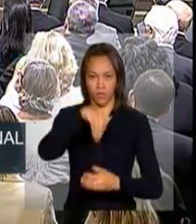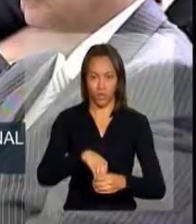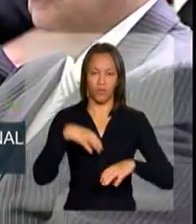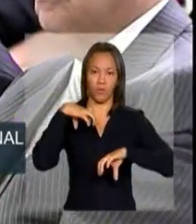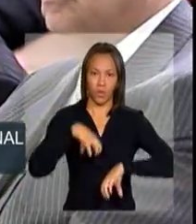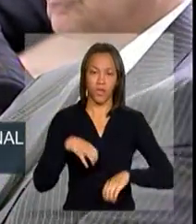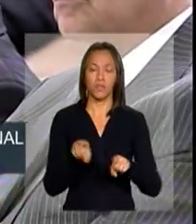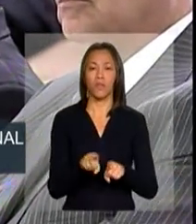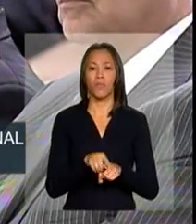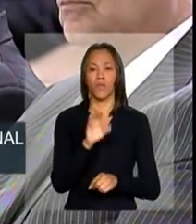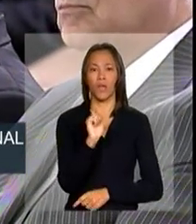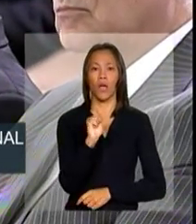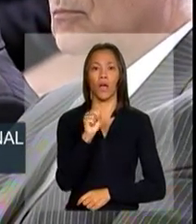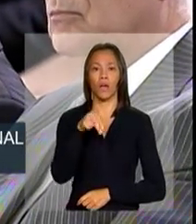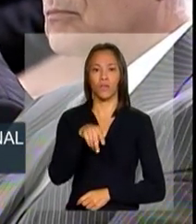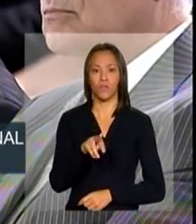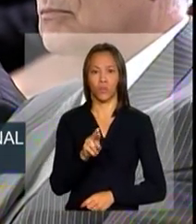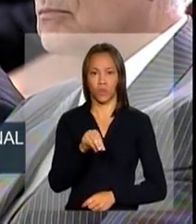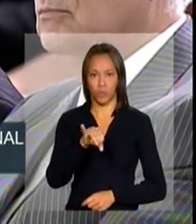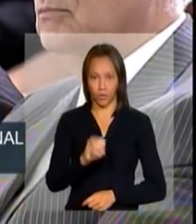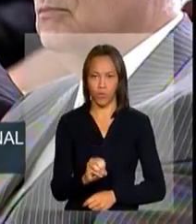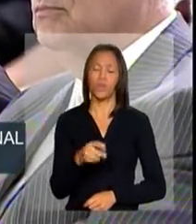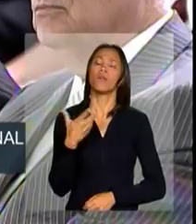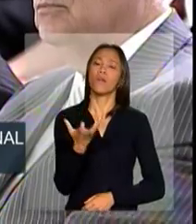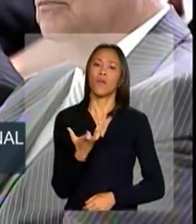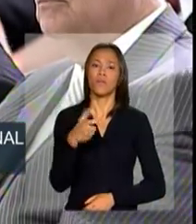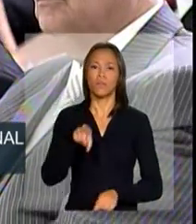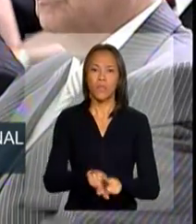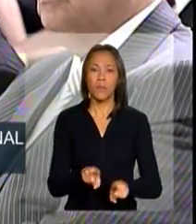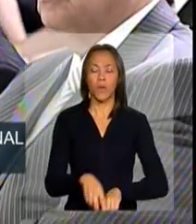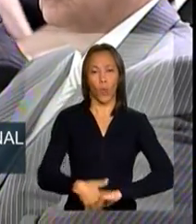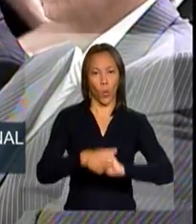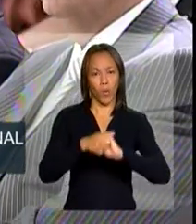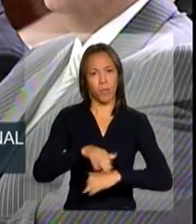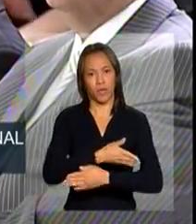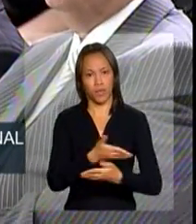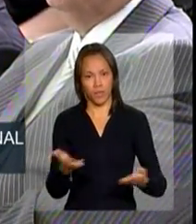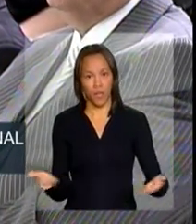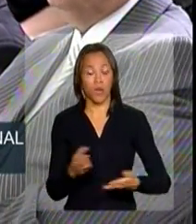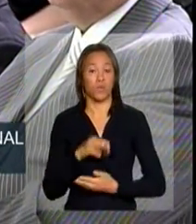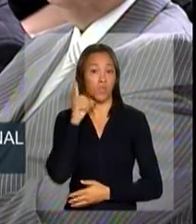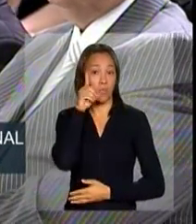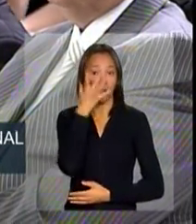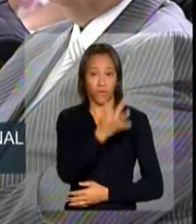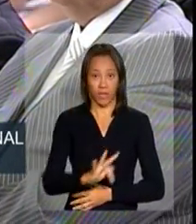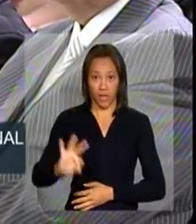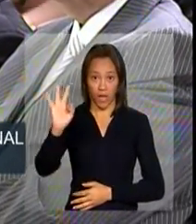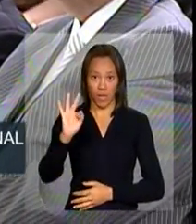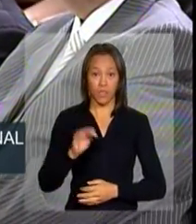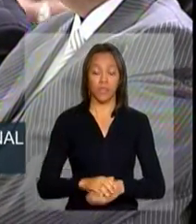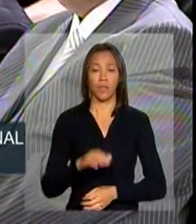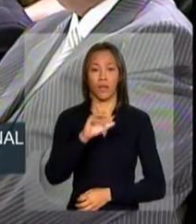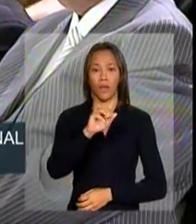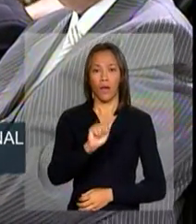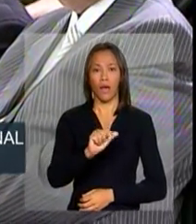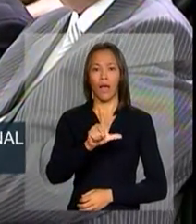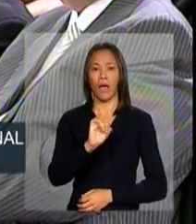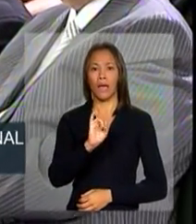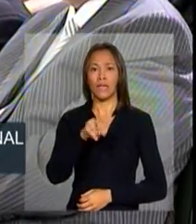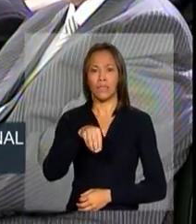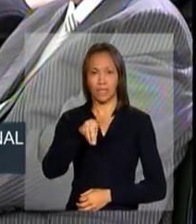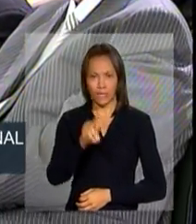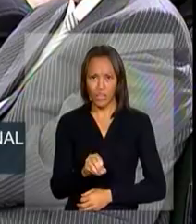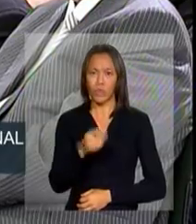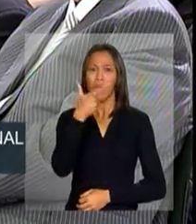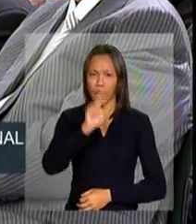e Antônio Carlos Rodriguez. Queria cumprimentar também os deputados federais. Arlindo Chinaglia, líder do